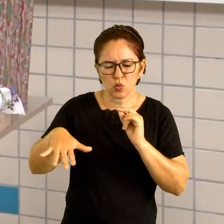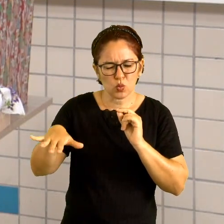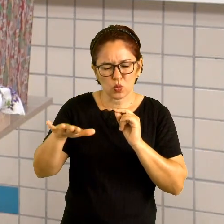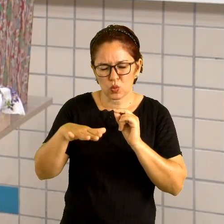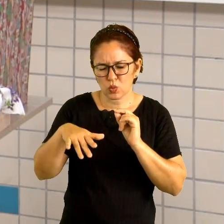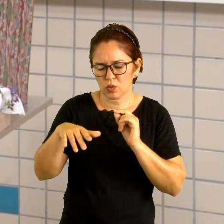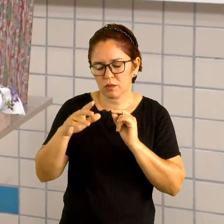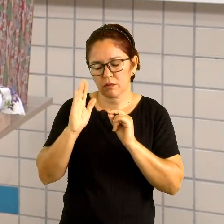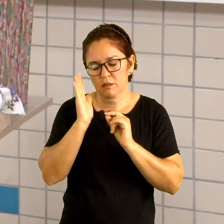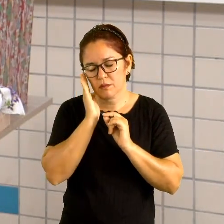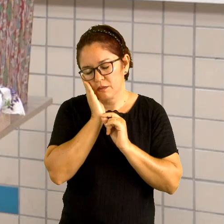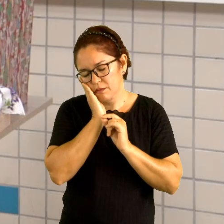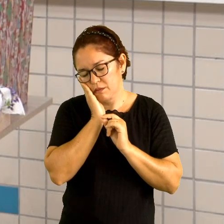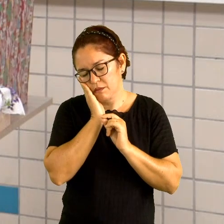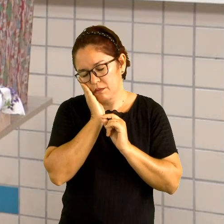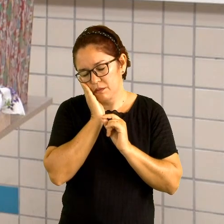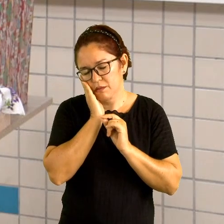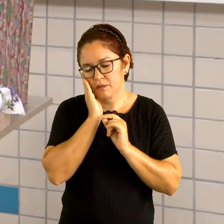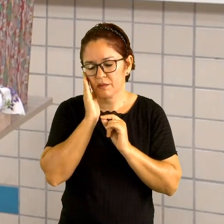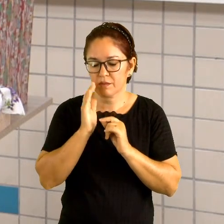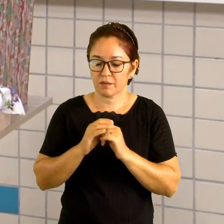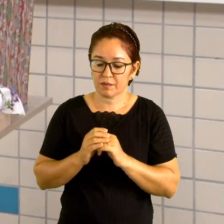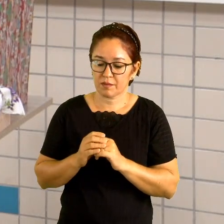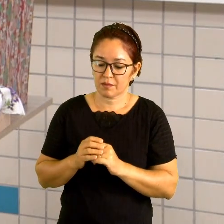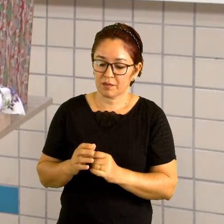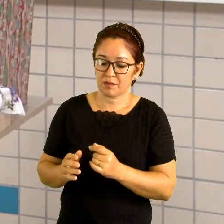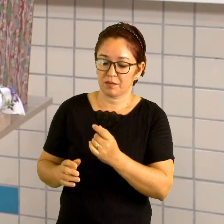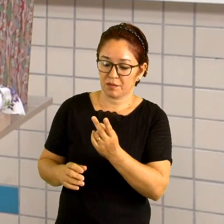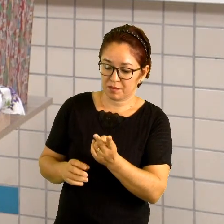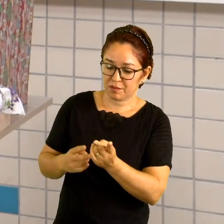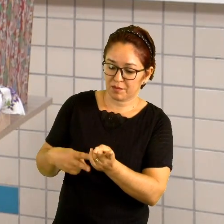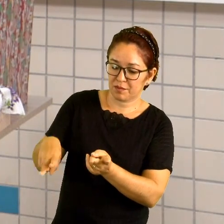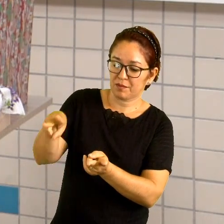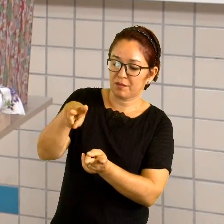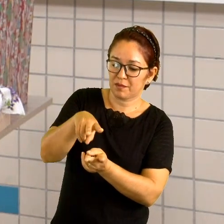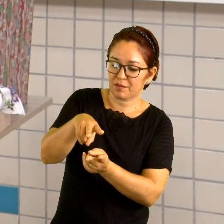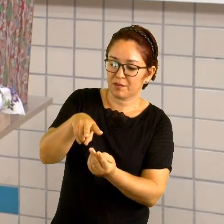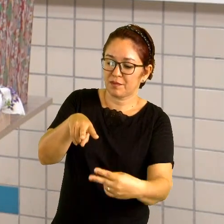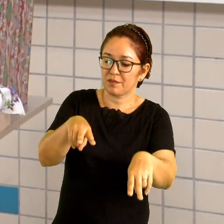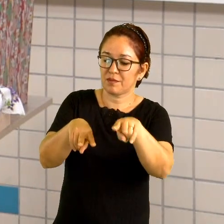dormindo. Em cima desse menino tinha um cachorro